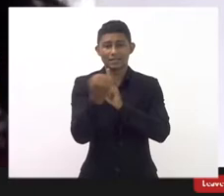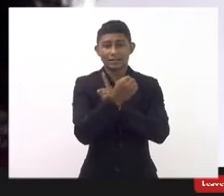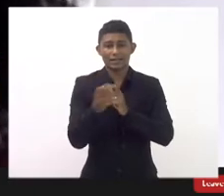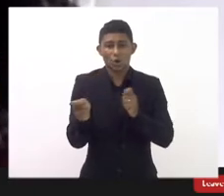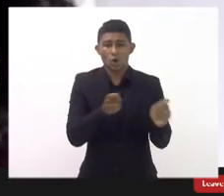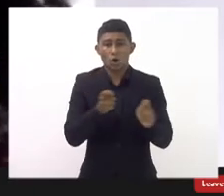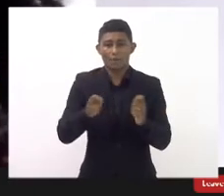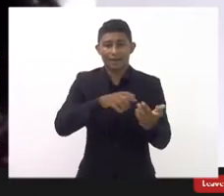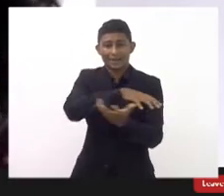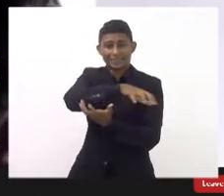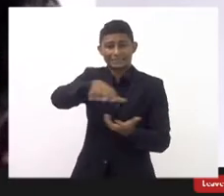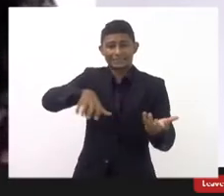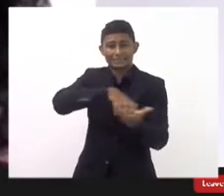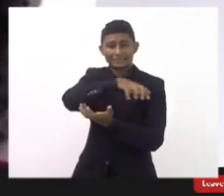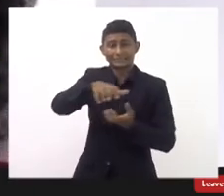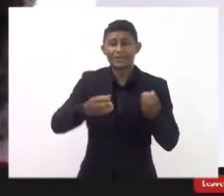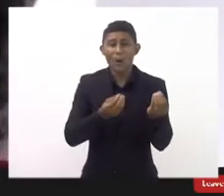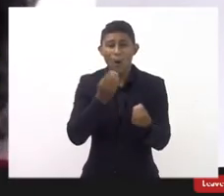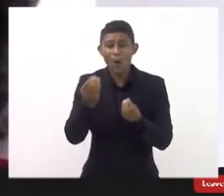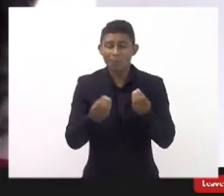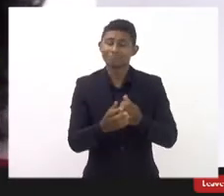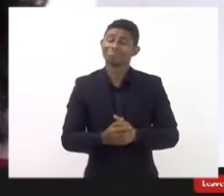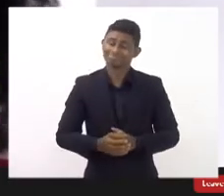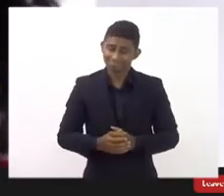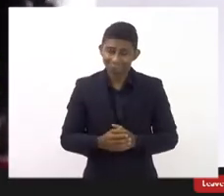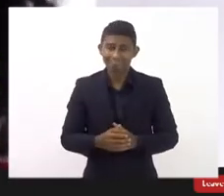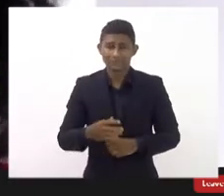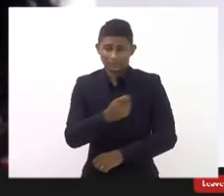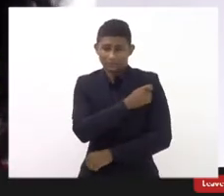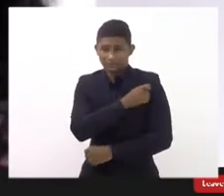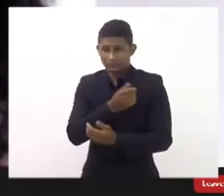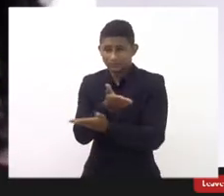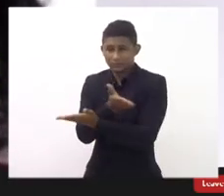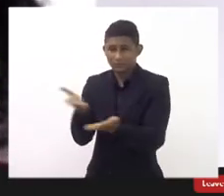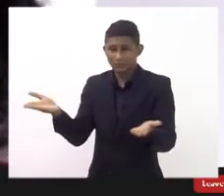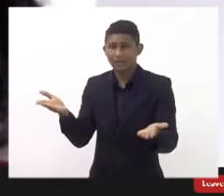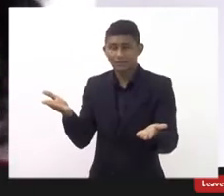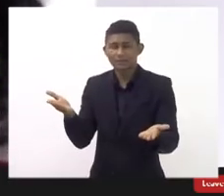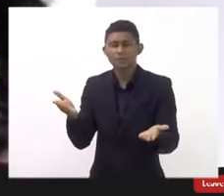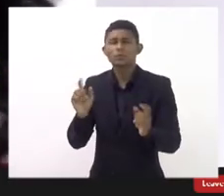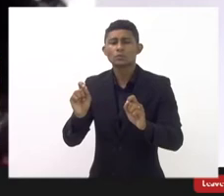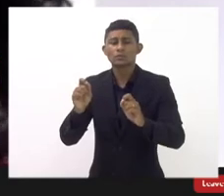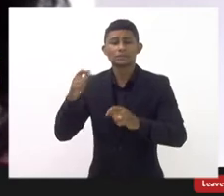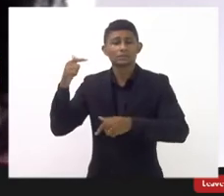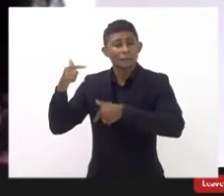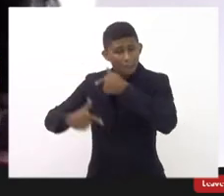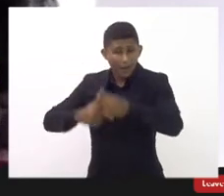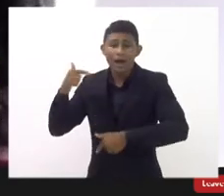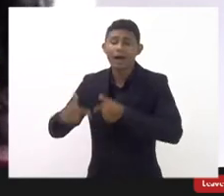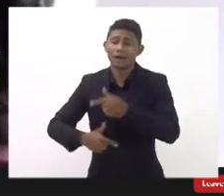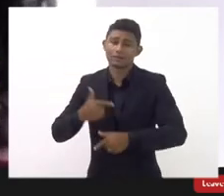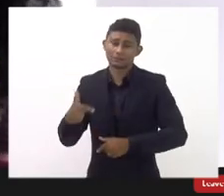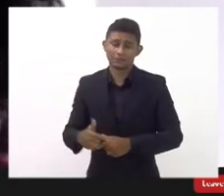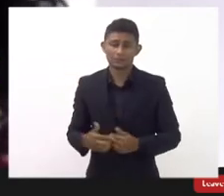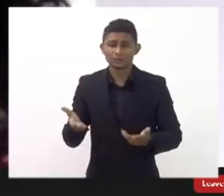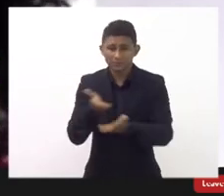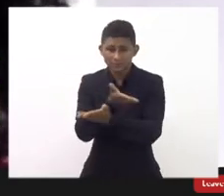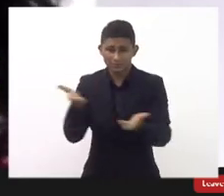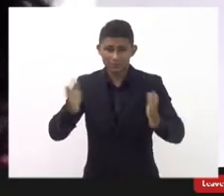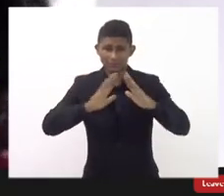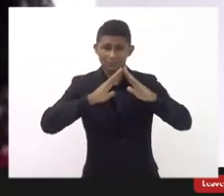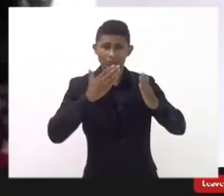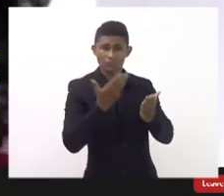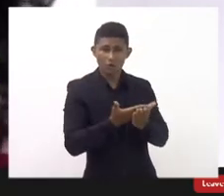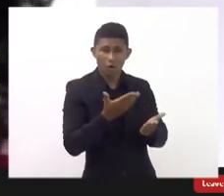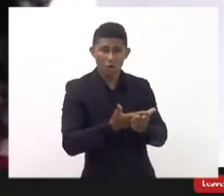temos vivido. Então, assim, é um perfil de estudantes que são trabalhadores, é um perfil de estudantes para os quais retornar à escola é